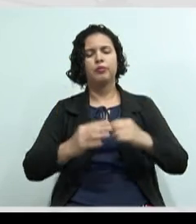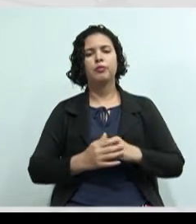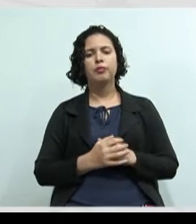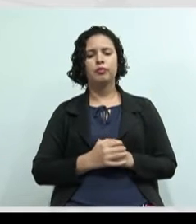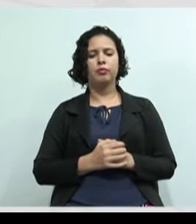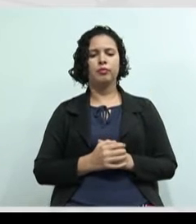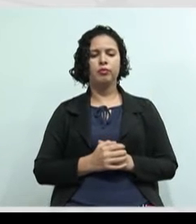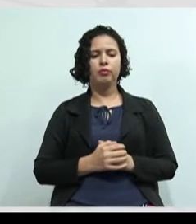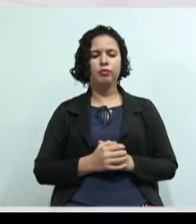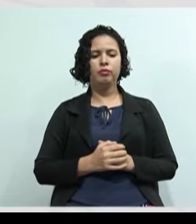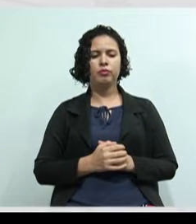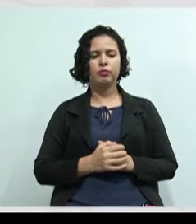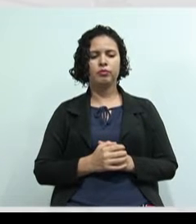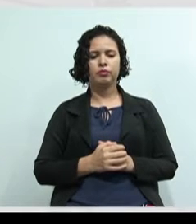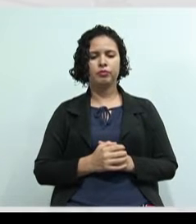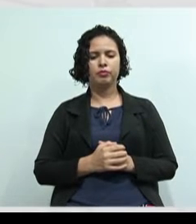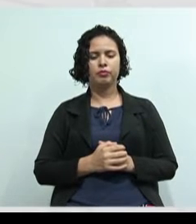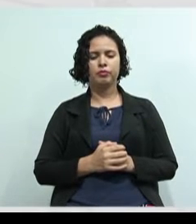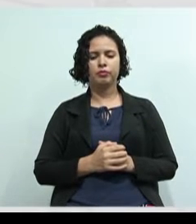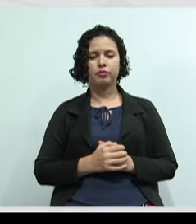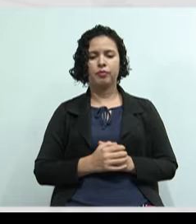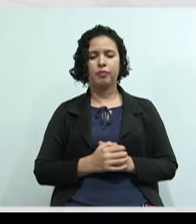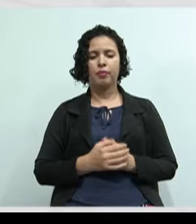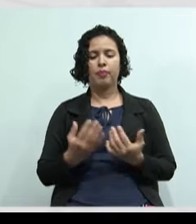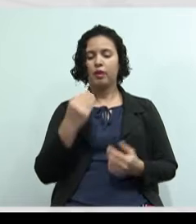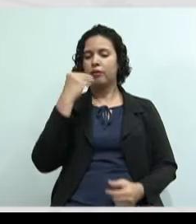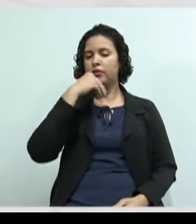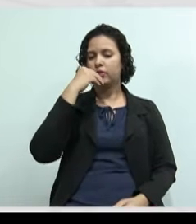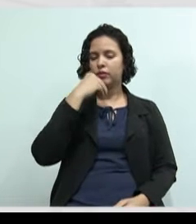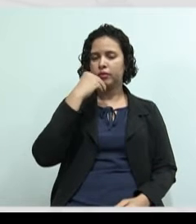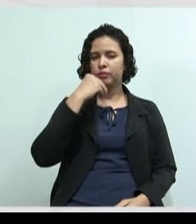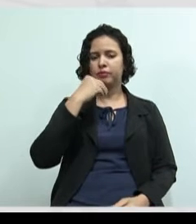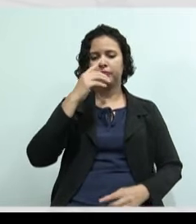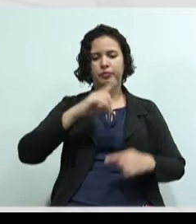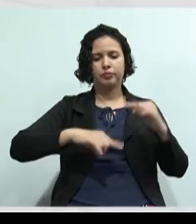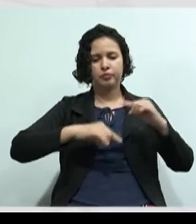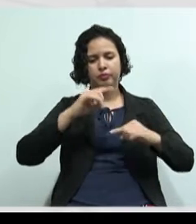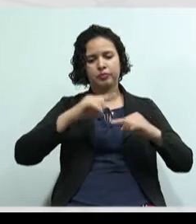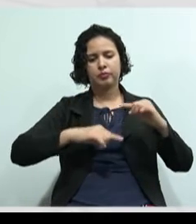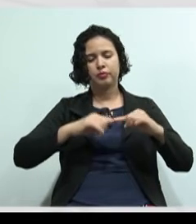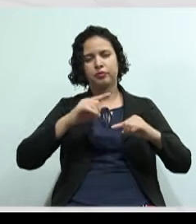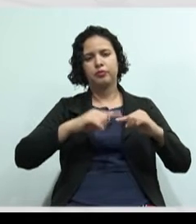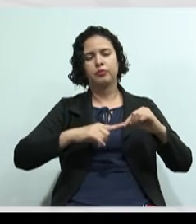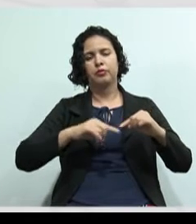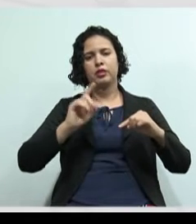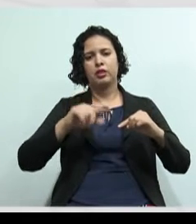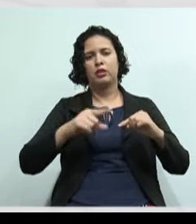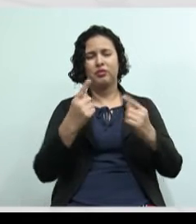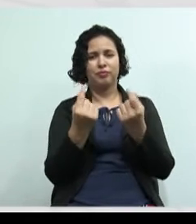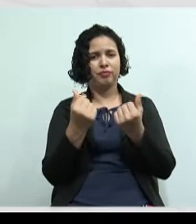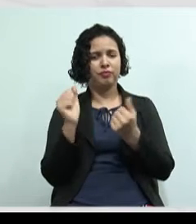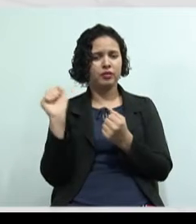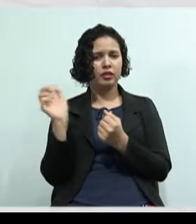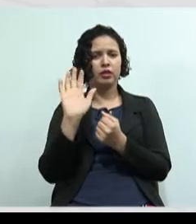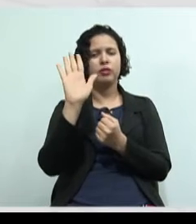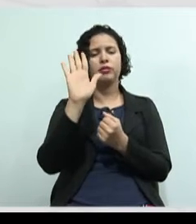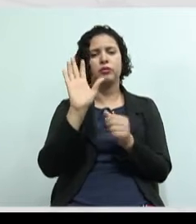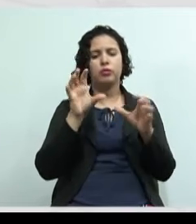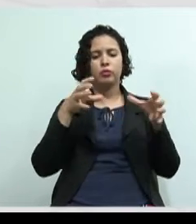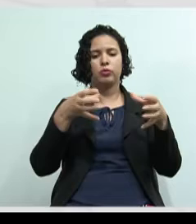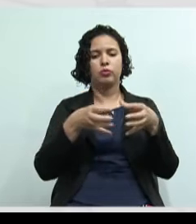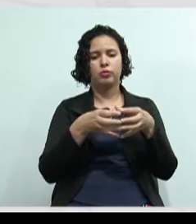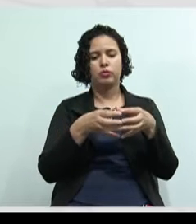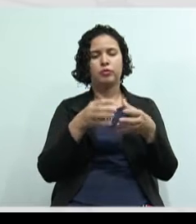das oportunidades. Pontos fracos, que são as fraquezas. Pode ter o teu produto ou o teu serviço, pode ter um custo muito alto. A tua equipe pode